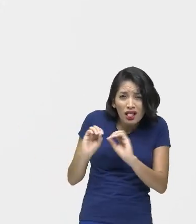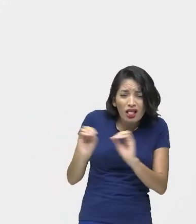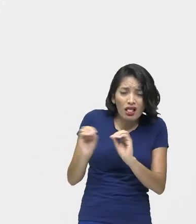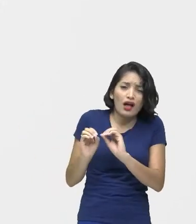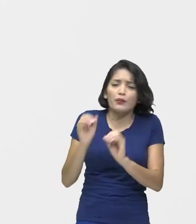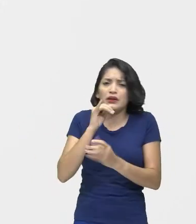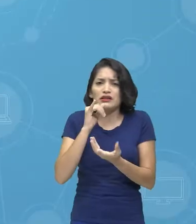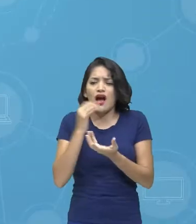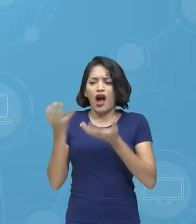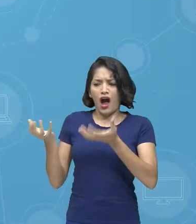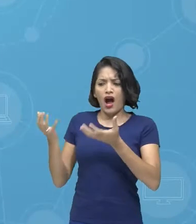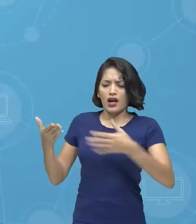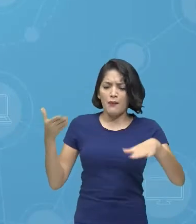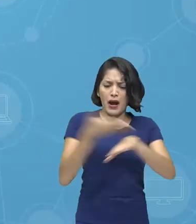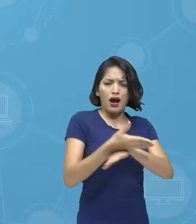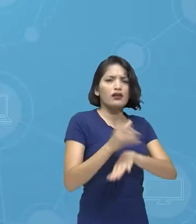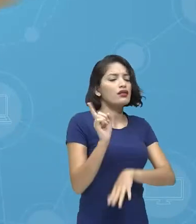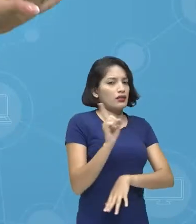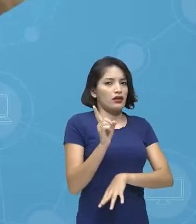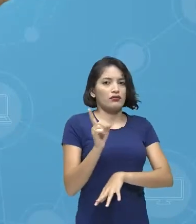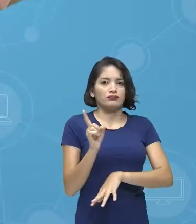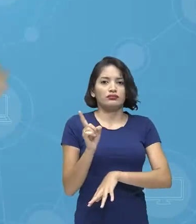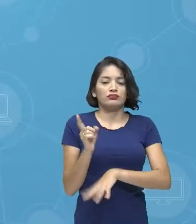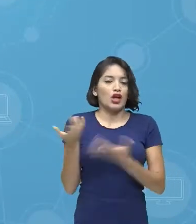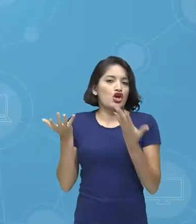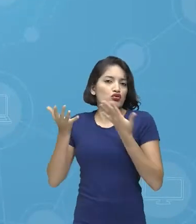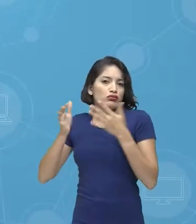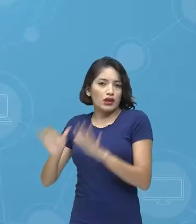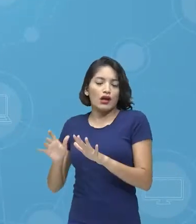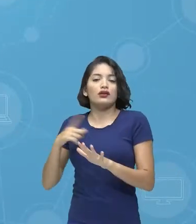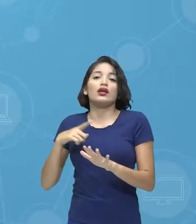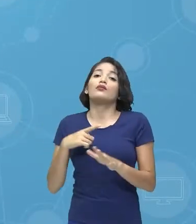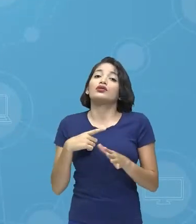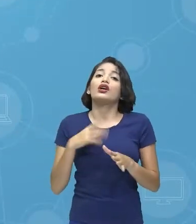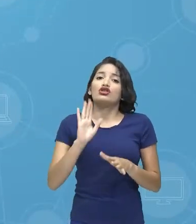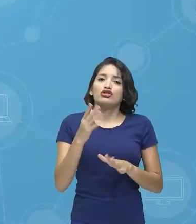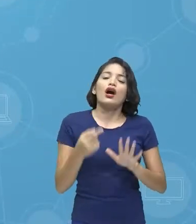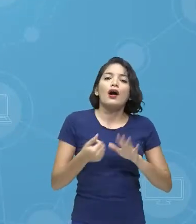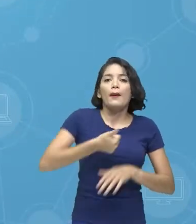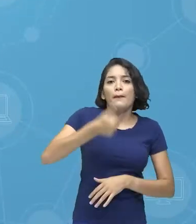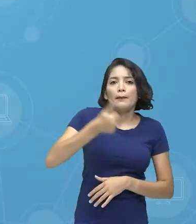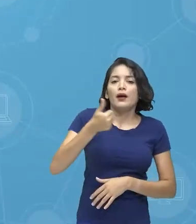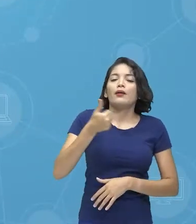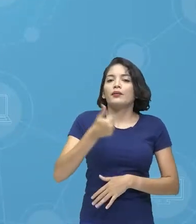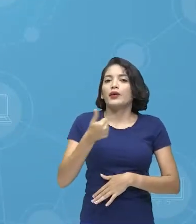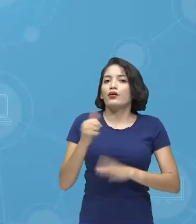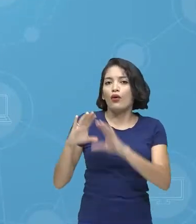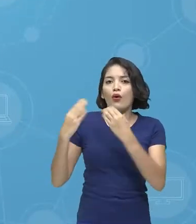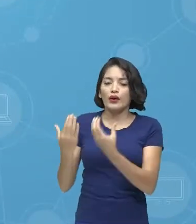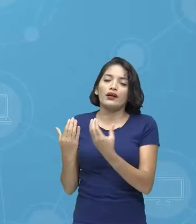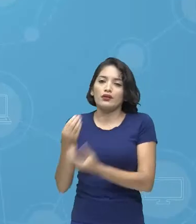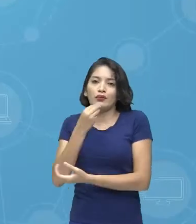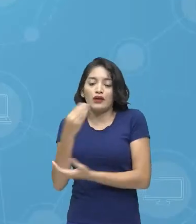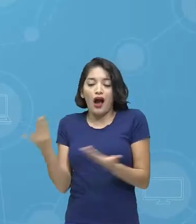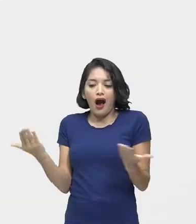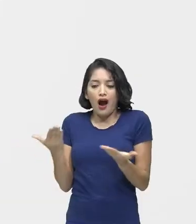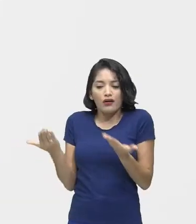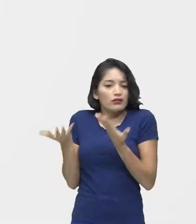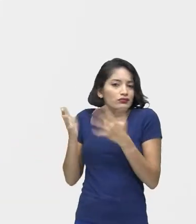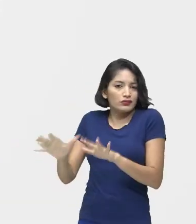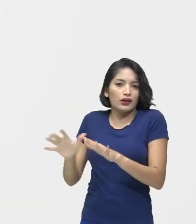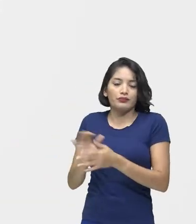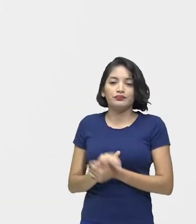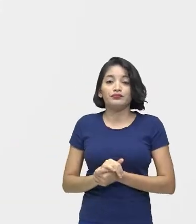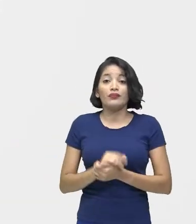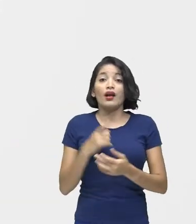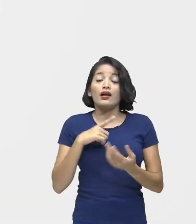coisa, queremos fazer parte. Não, a gente não quer mais. Nós demos a oportunidade no primeiro congresso, mas agora a gente não quer mais. Duas figuras muito importantes